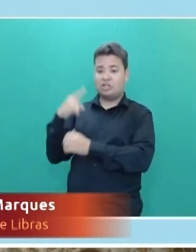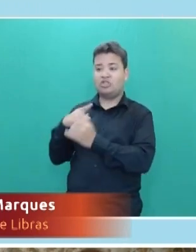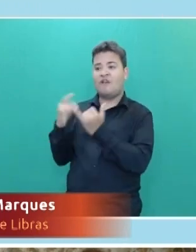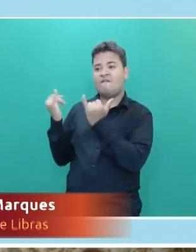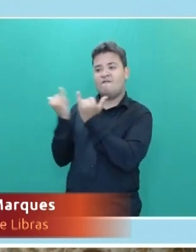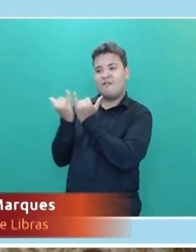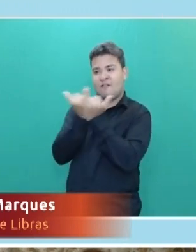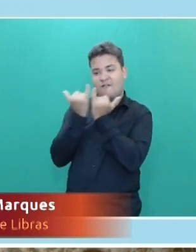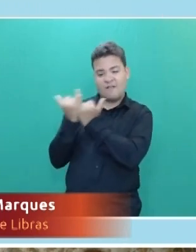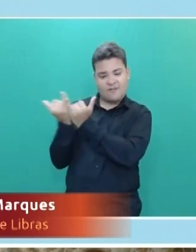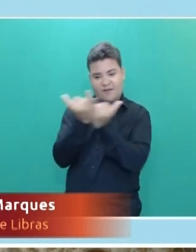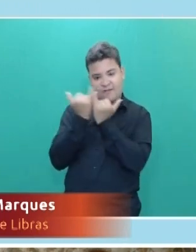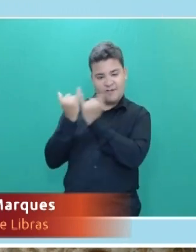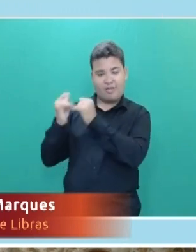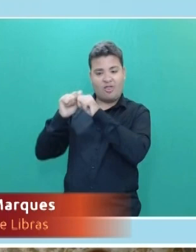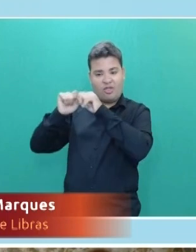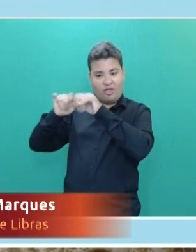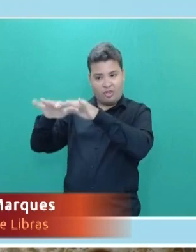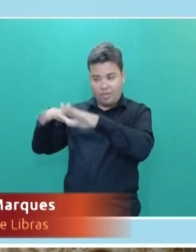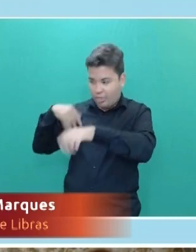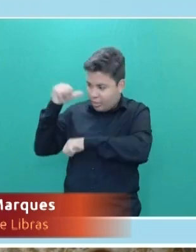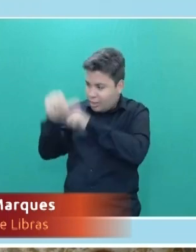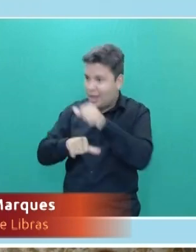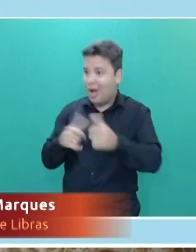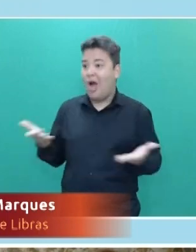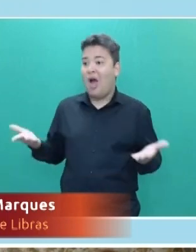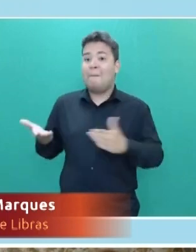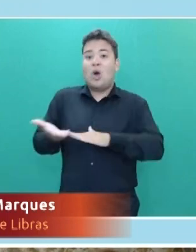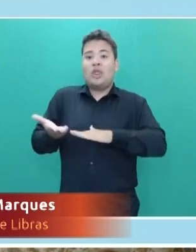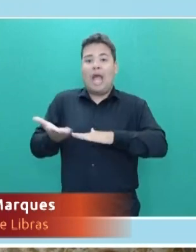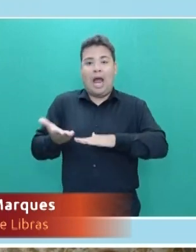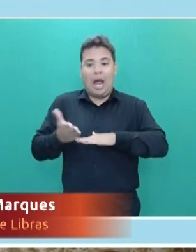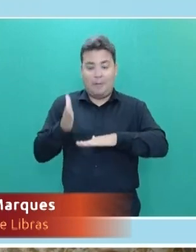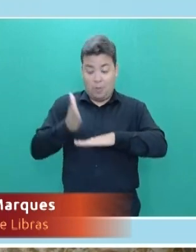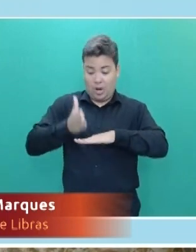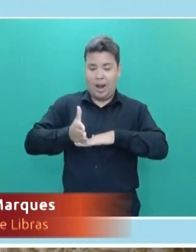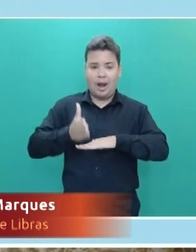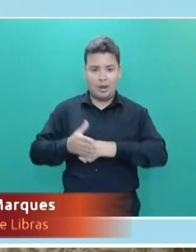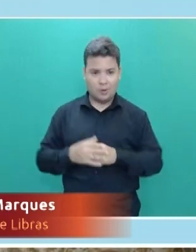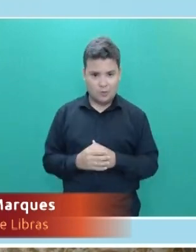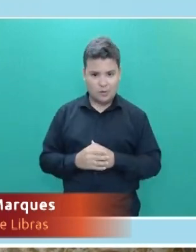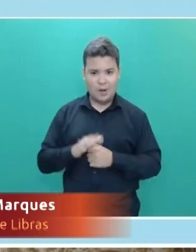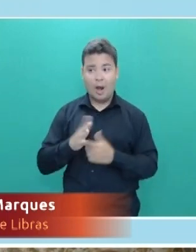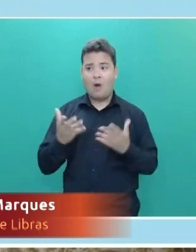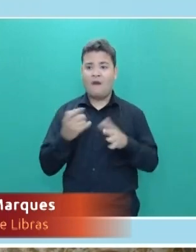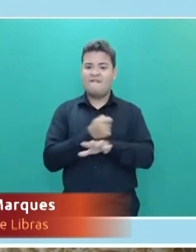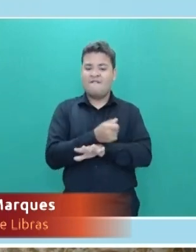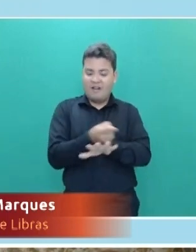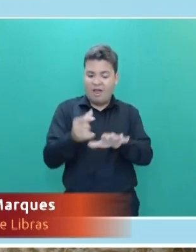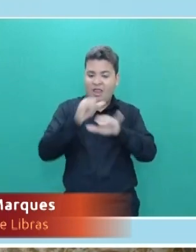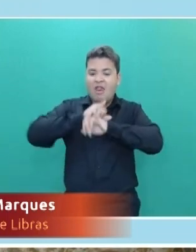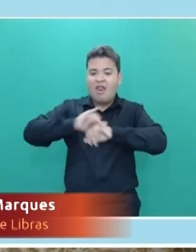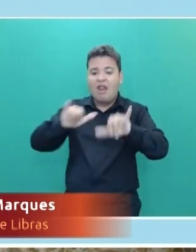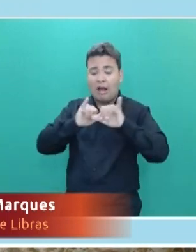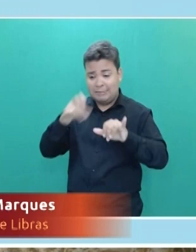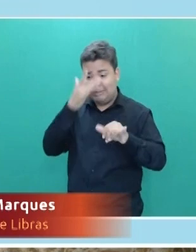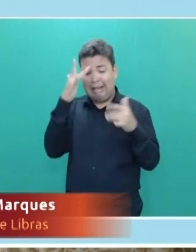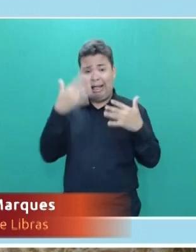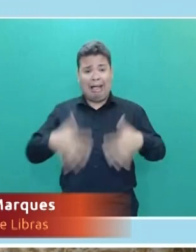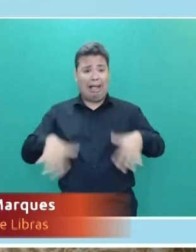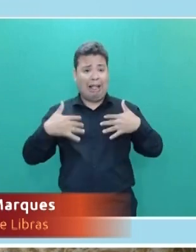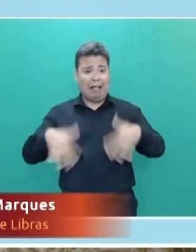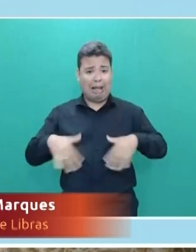chegar, hoje essa fake news ela faz o quê? Ela dissemina o pânico. O Necrive, no Instagram